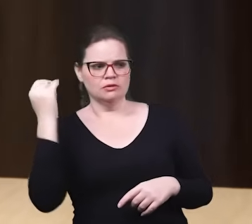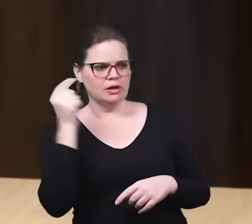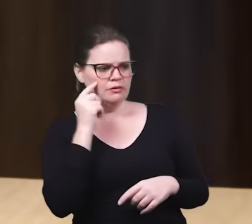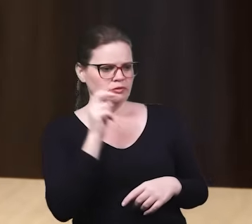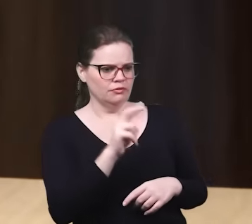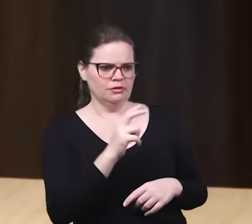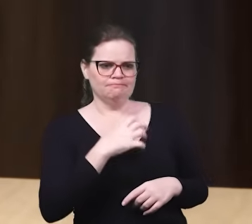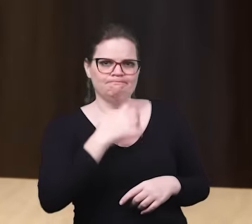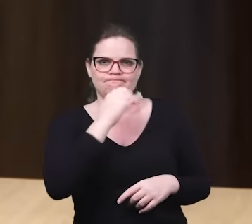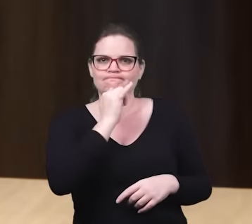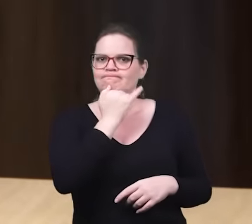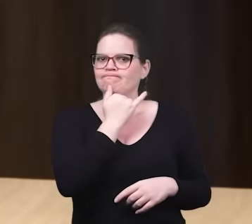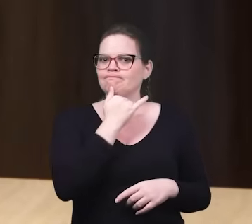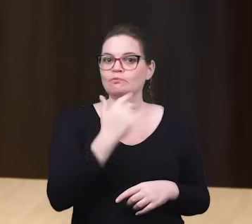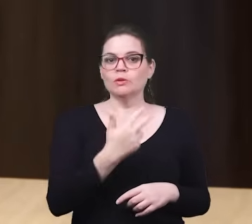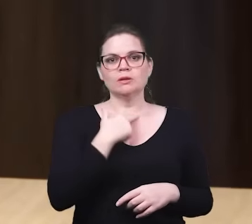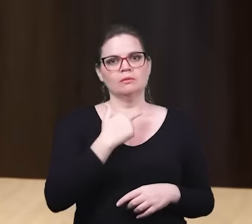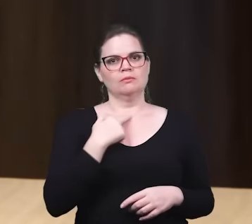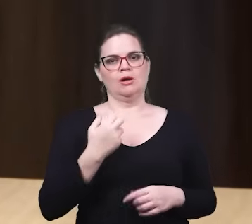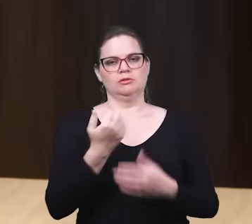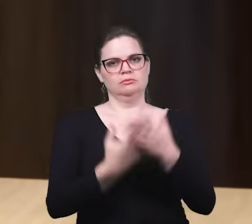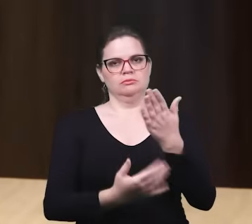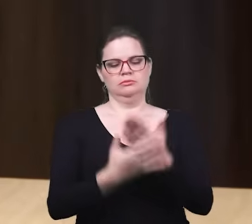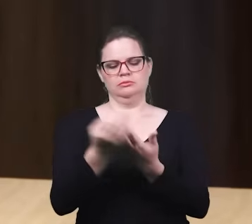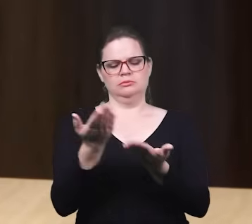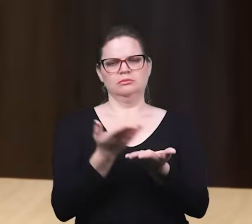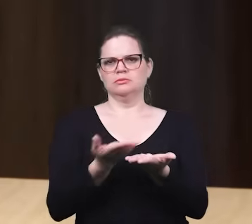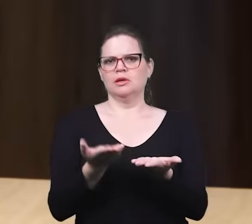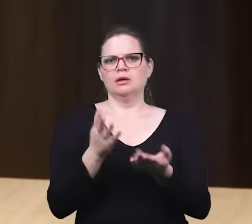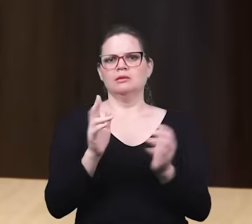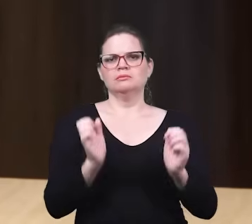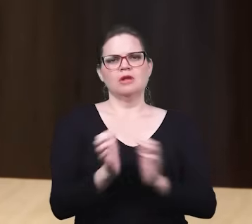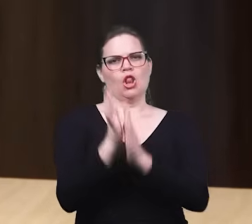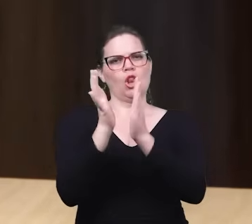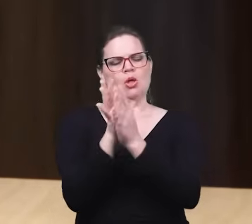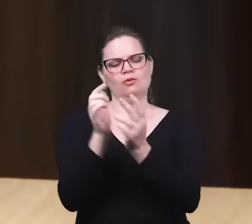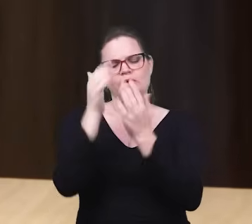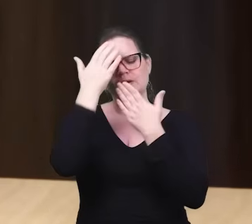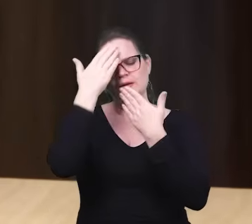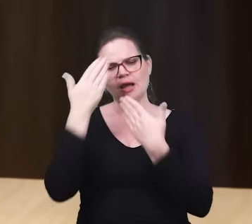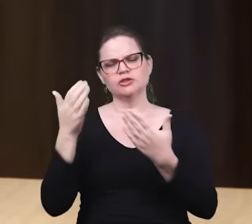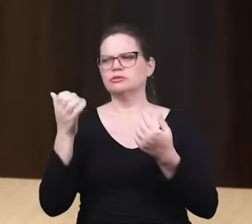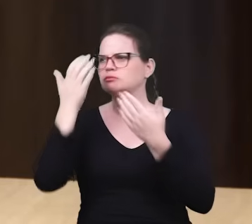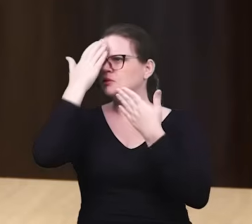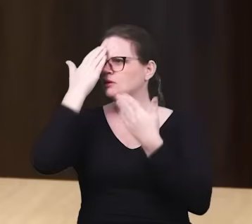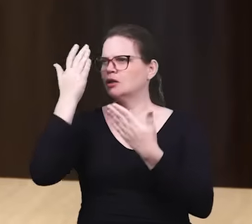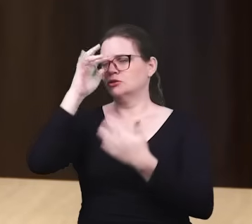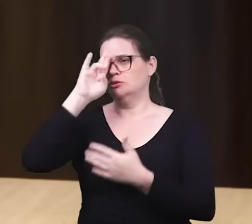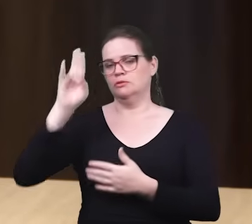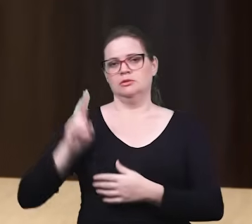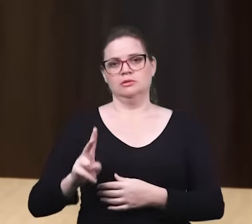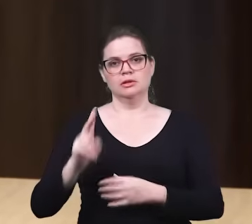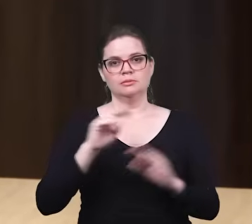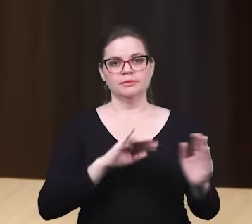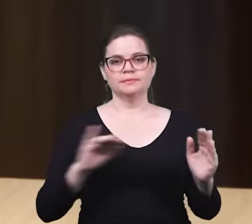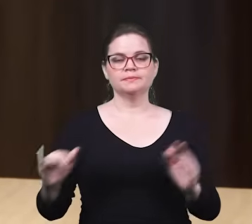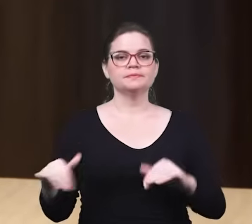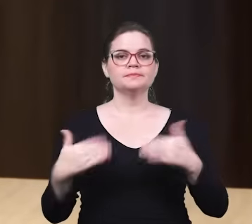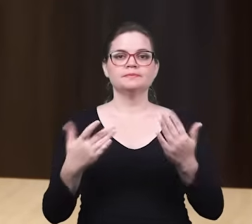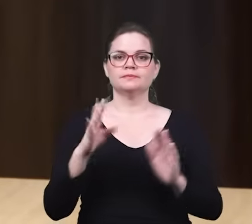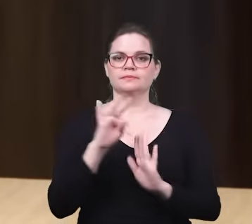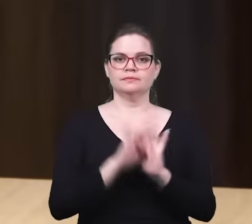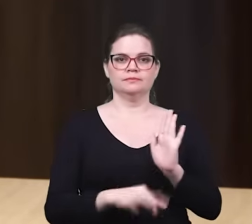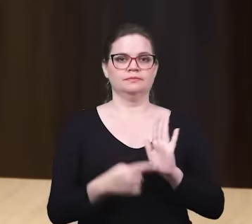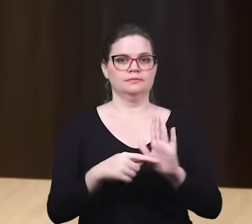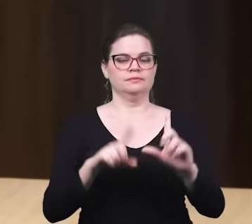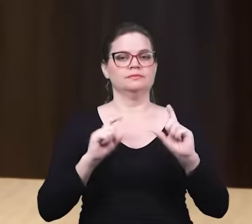Amém. nos nossos lábios sempre deve ter uma palavra de louvor e gratidão ao Senhor. Então, esse texto fala que